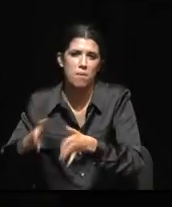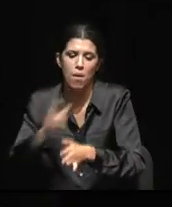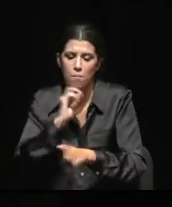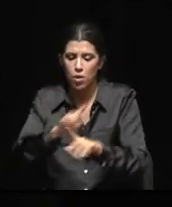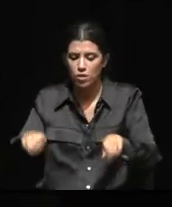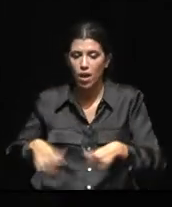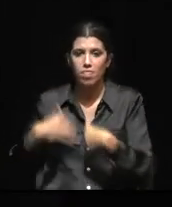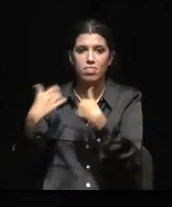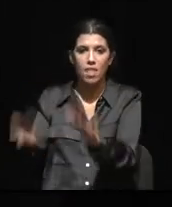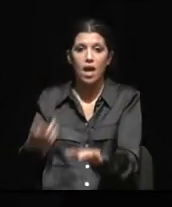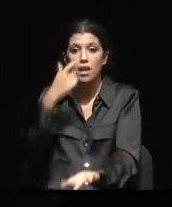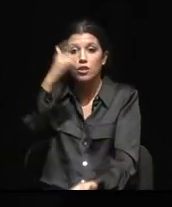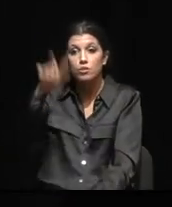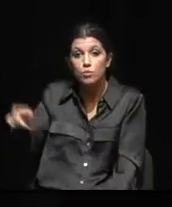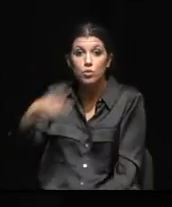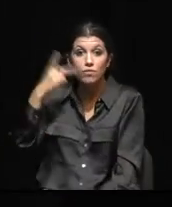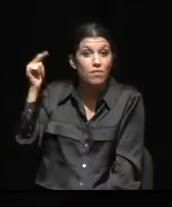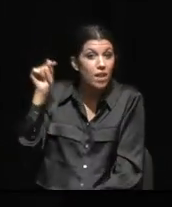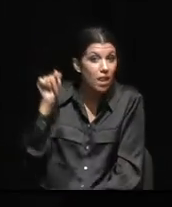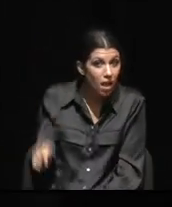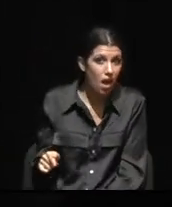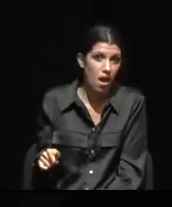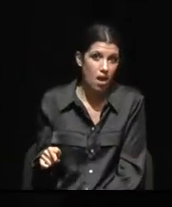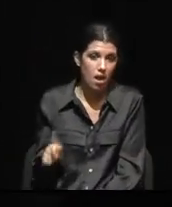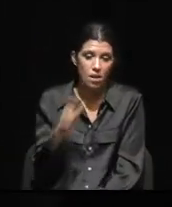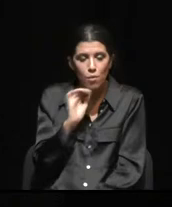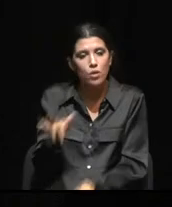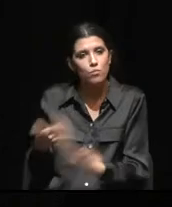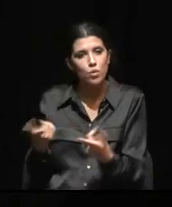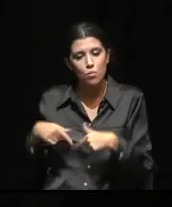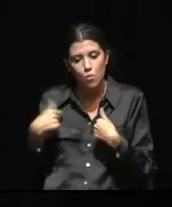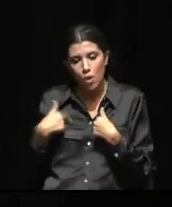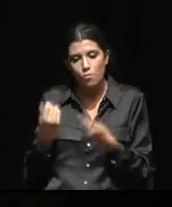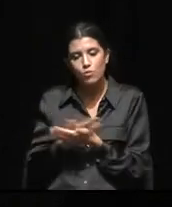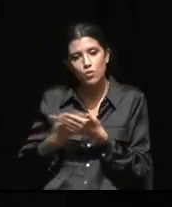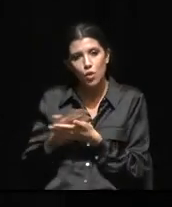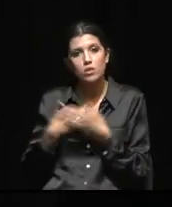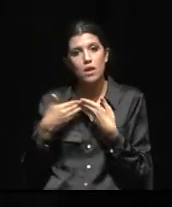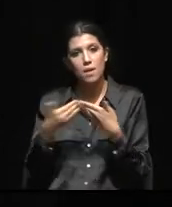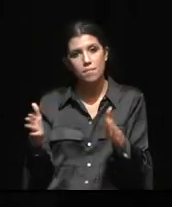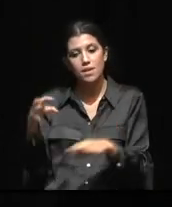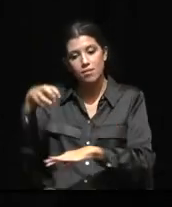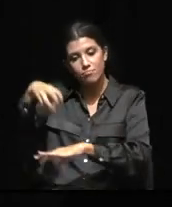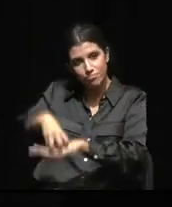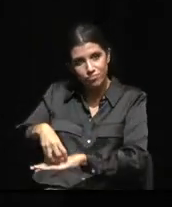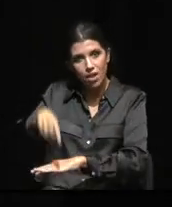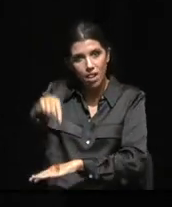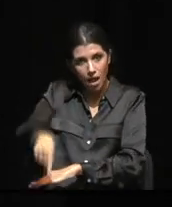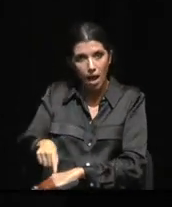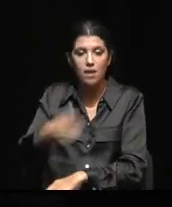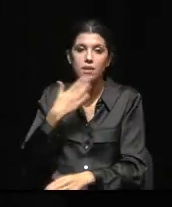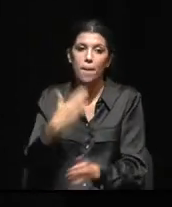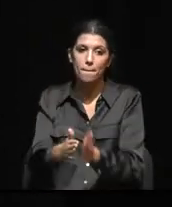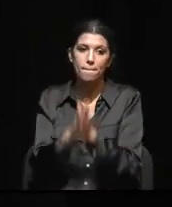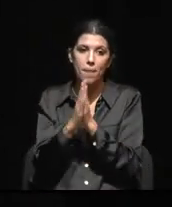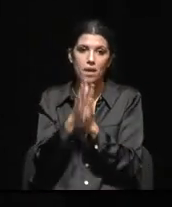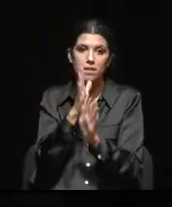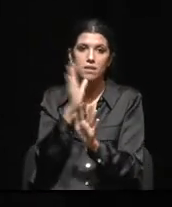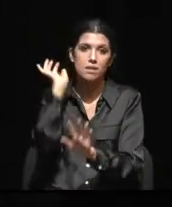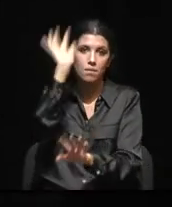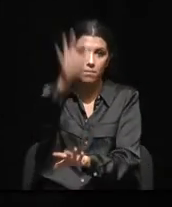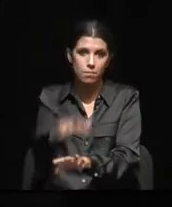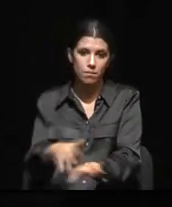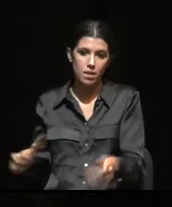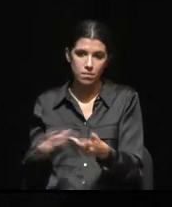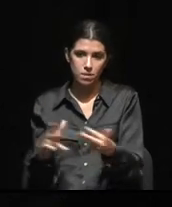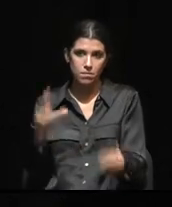atribuídos aos próprios moradores que poderão abrir os seus próprios negócios e por isso apelo à Assembleia Municipal